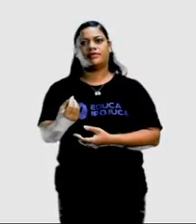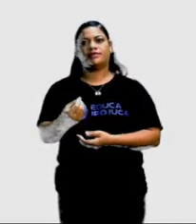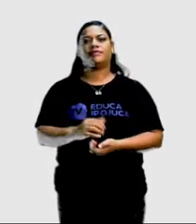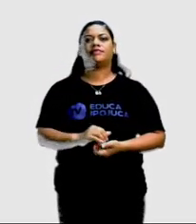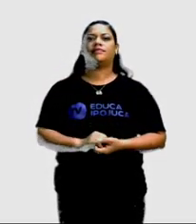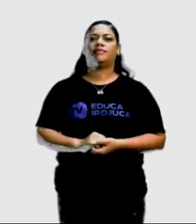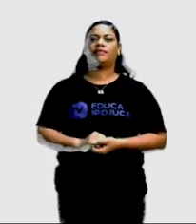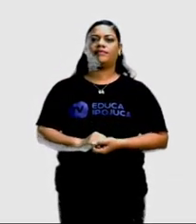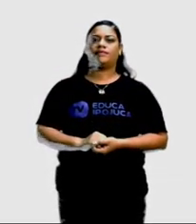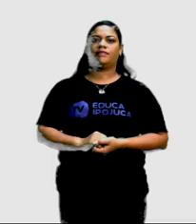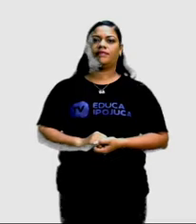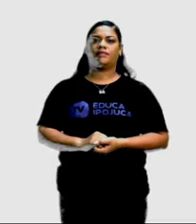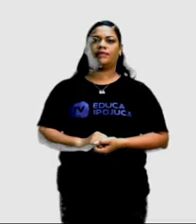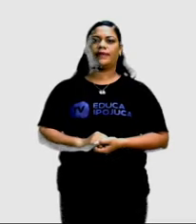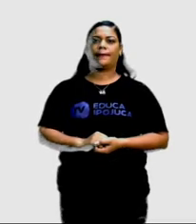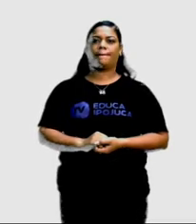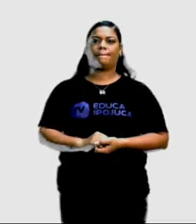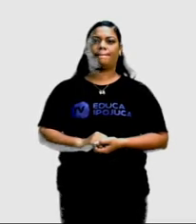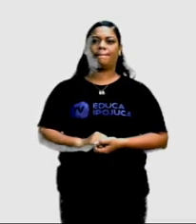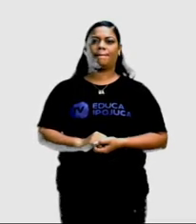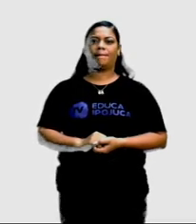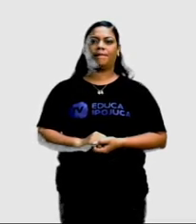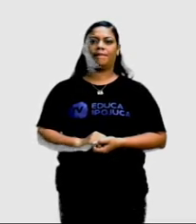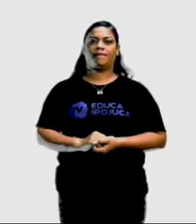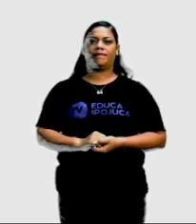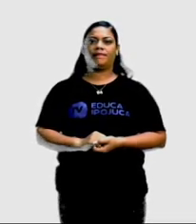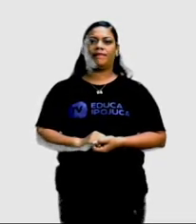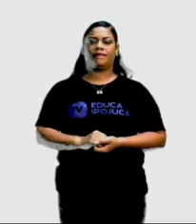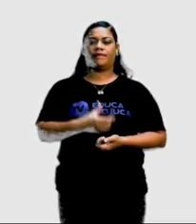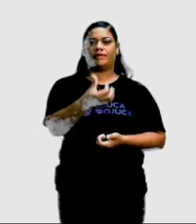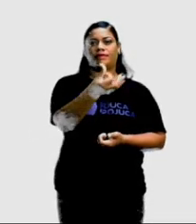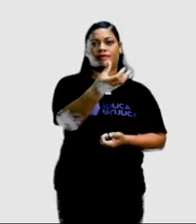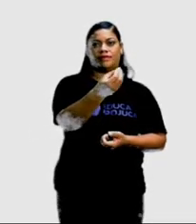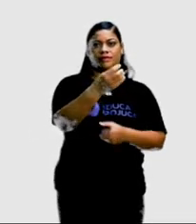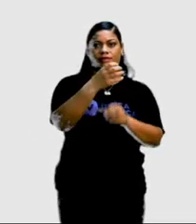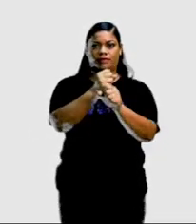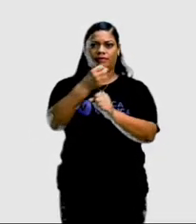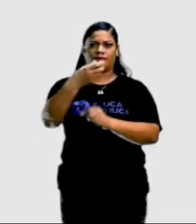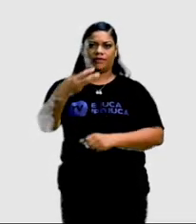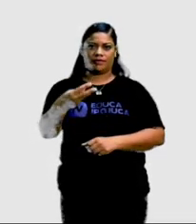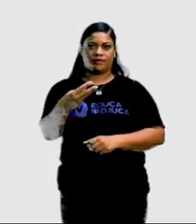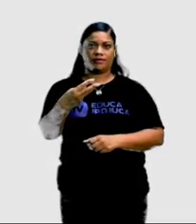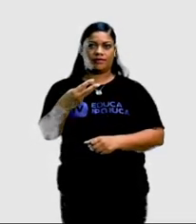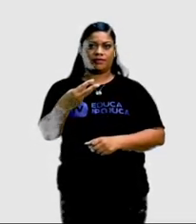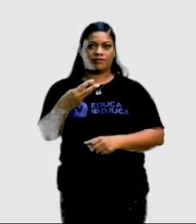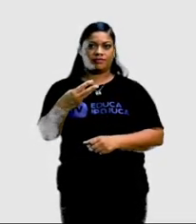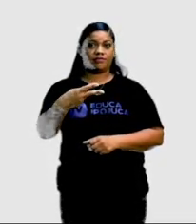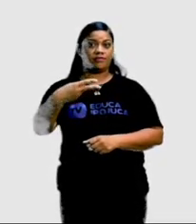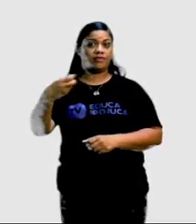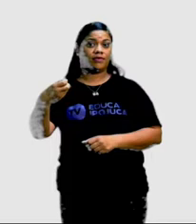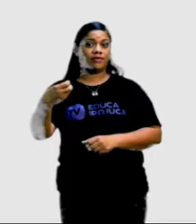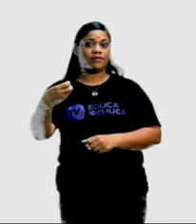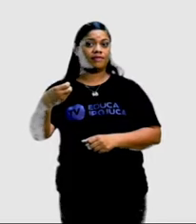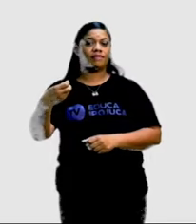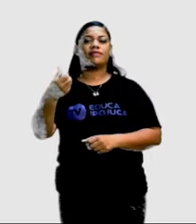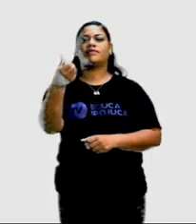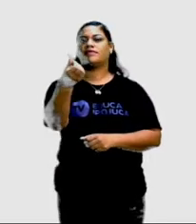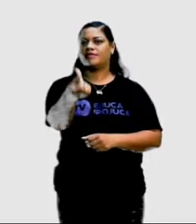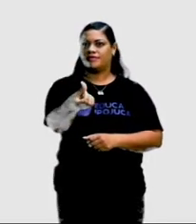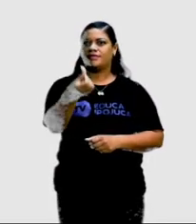40. Agora, raciocínio rápido. 60 mais 3 vai dar... Isso